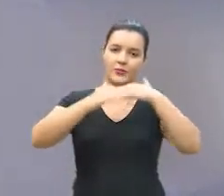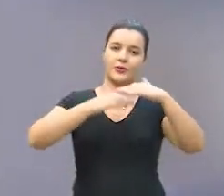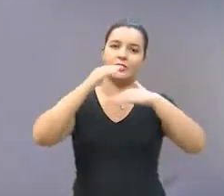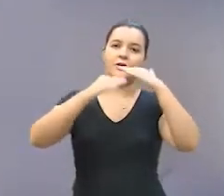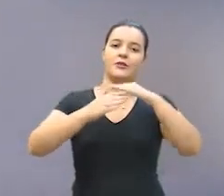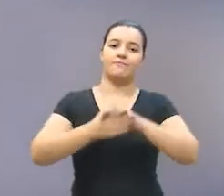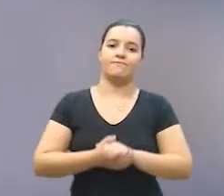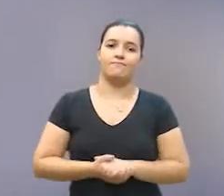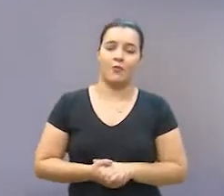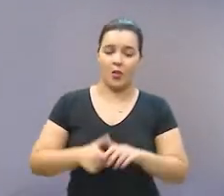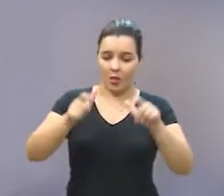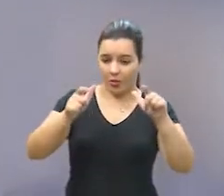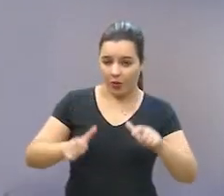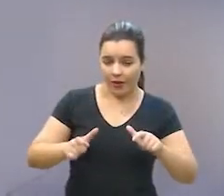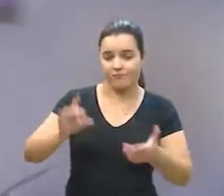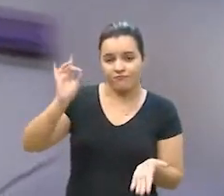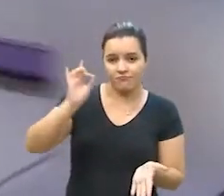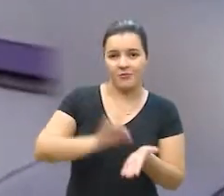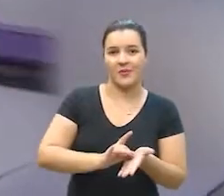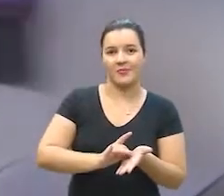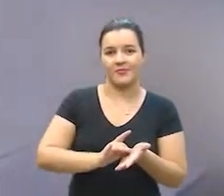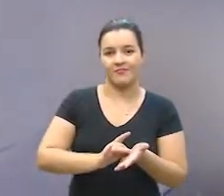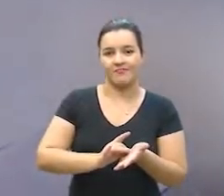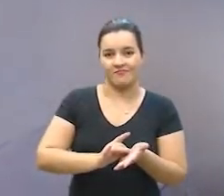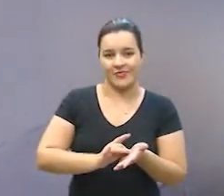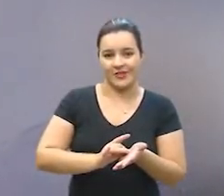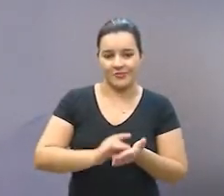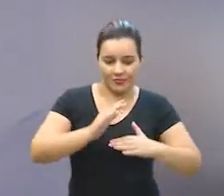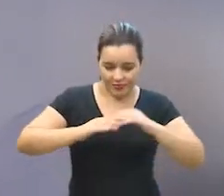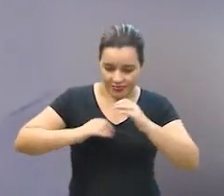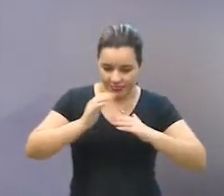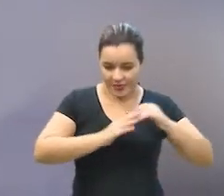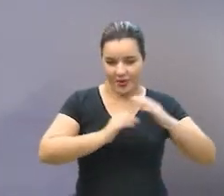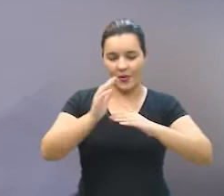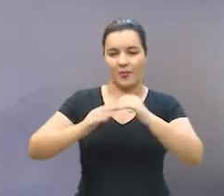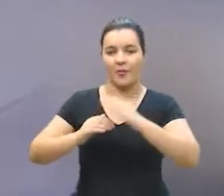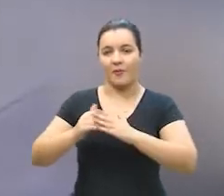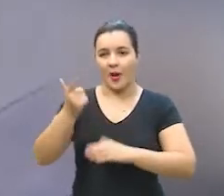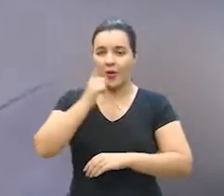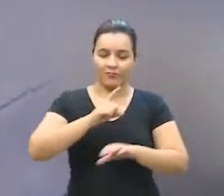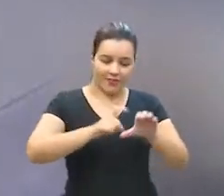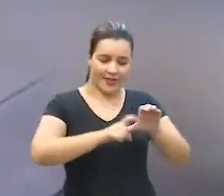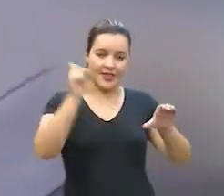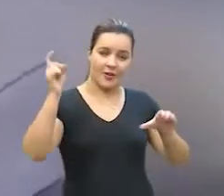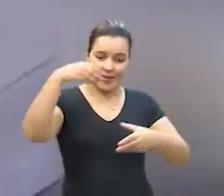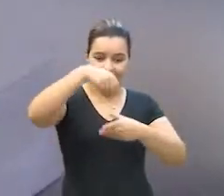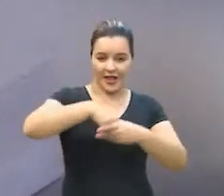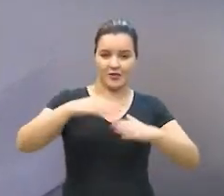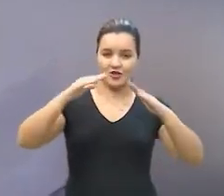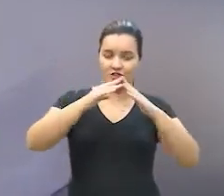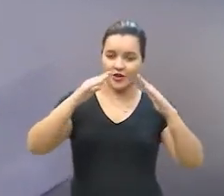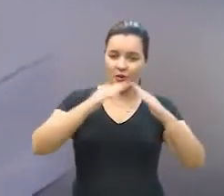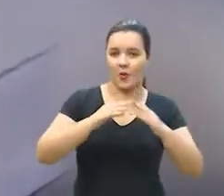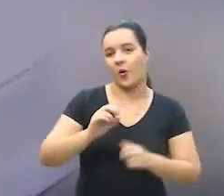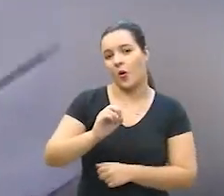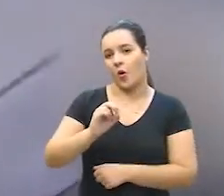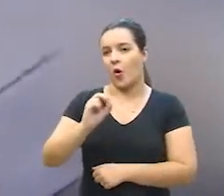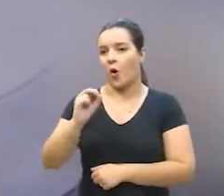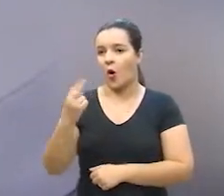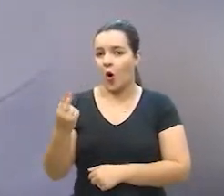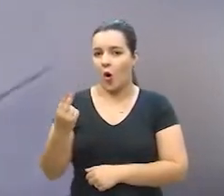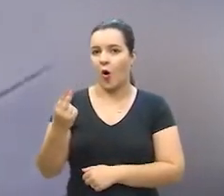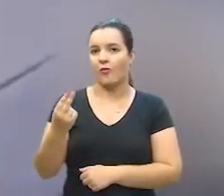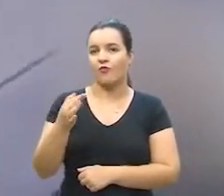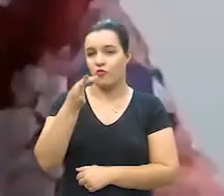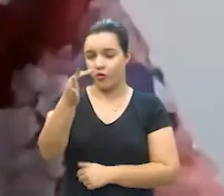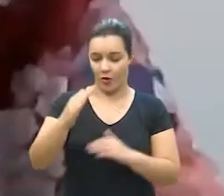ambiente concreto aquilo que eles têm que desenvolver para ter uma independência em casa ou num lar